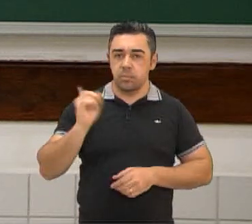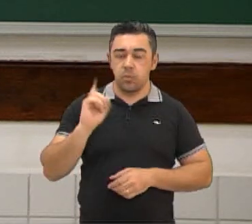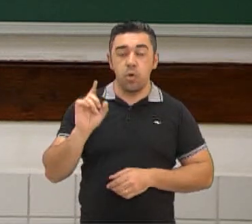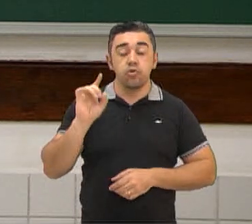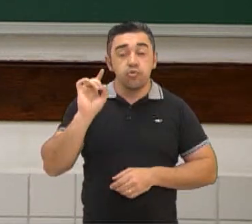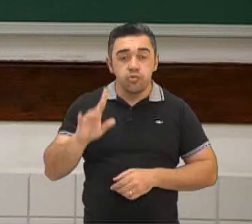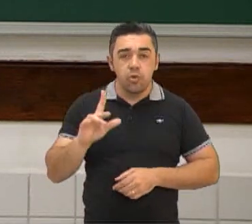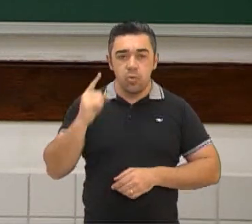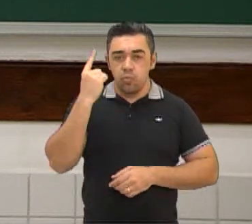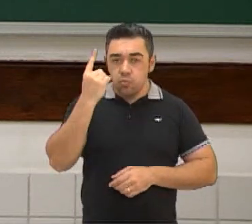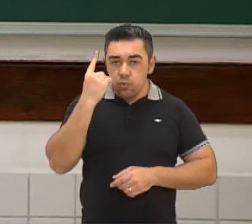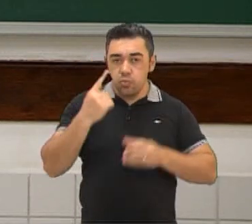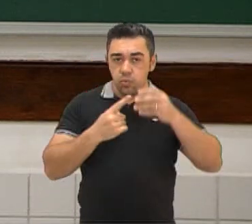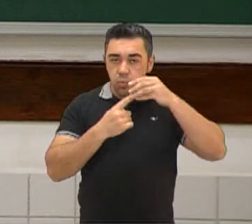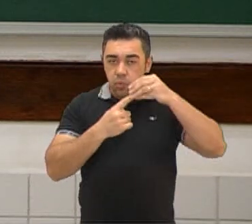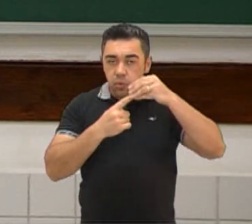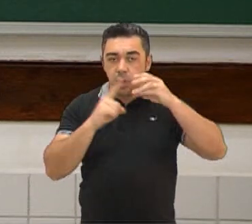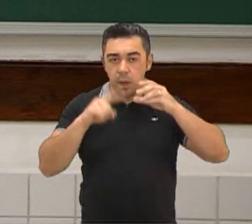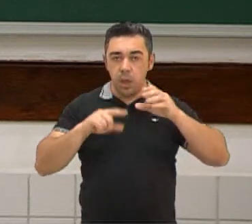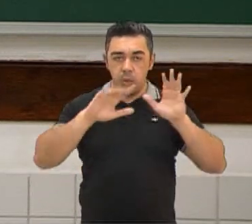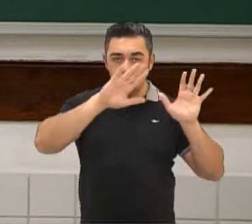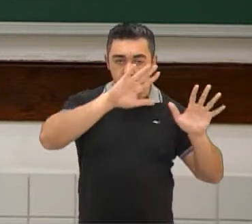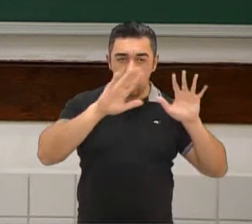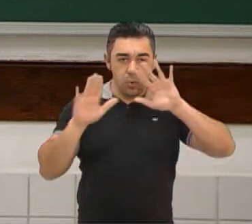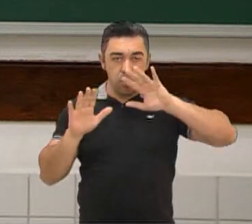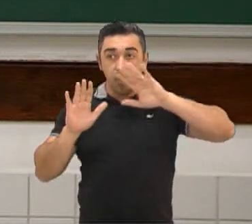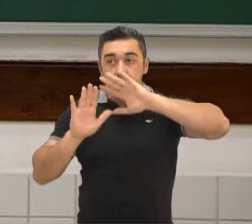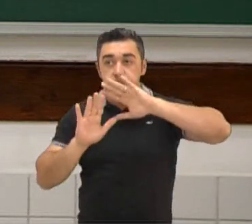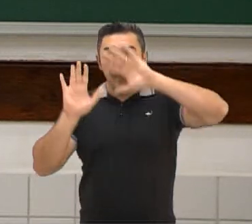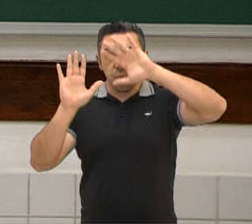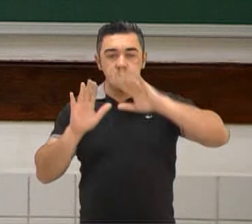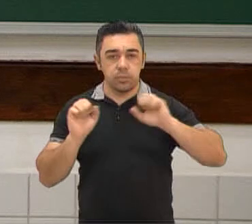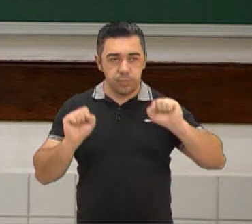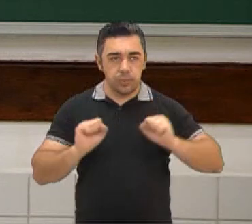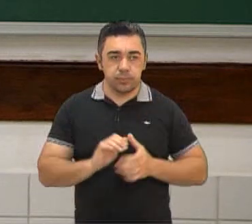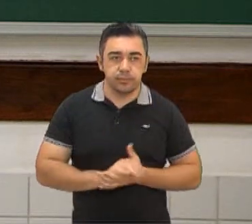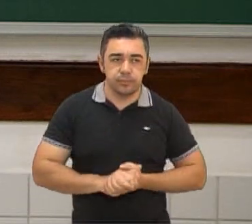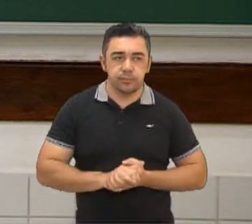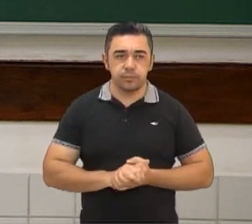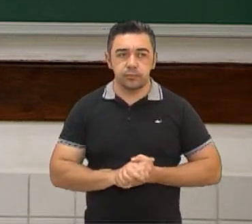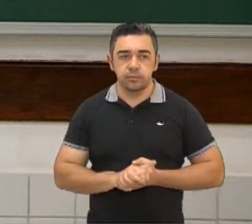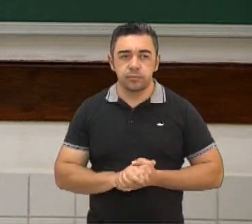que pode segurá-la usando as 2 mãos.